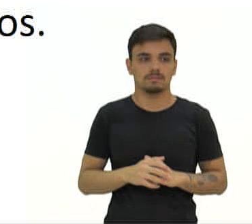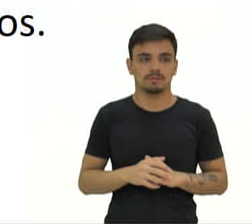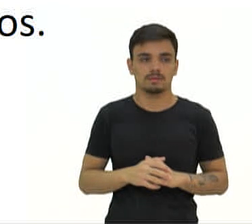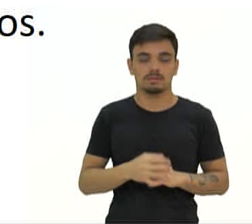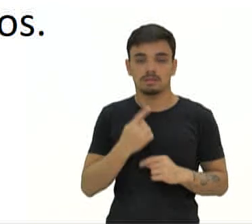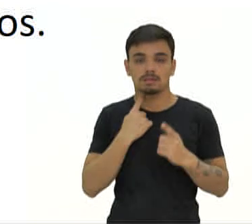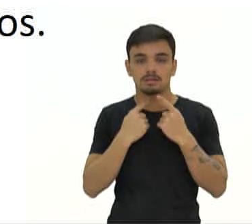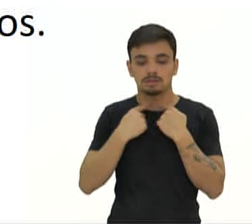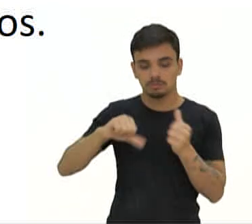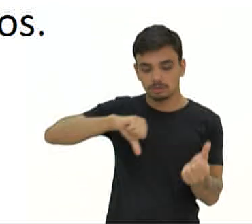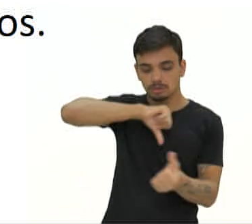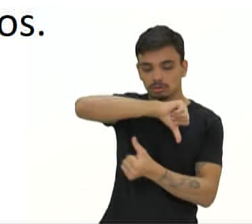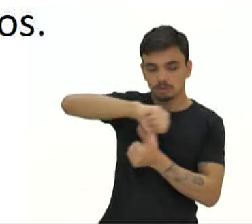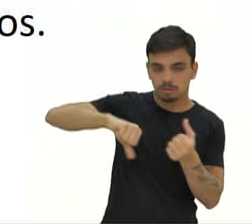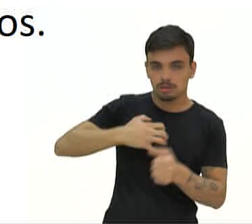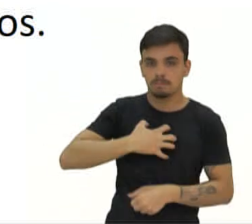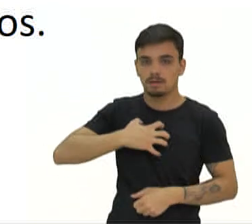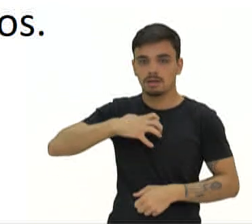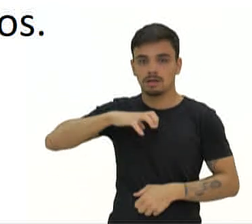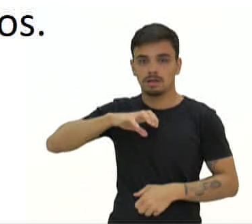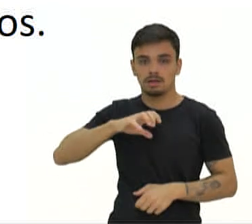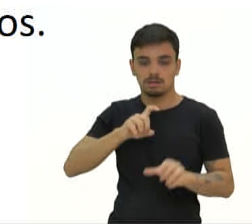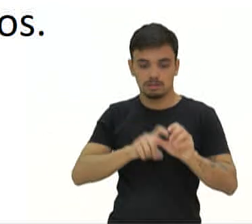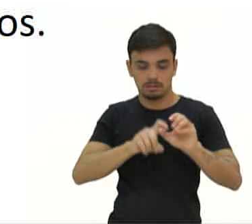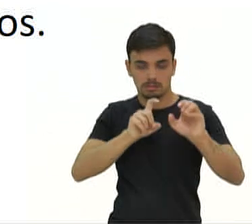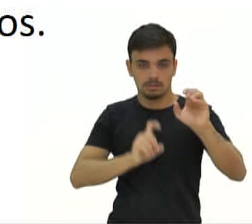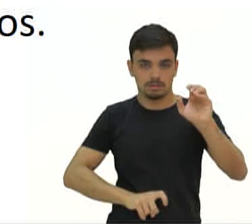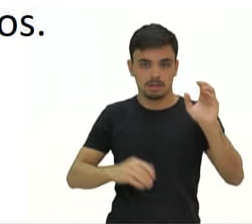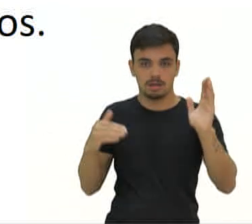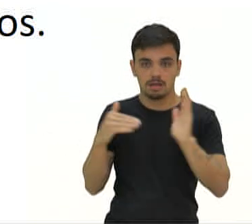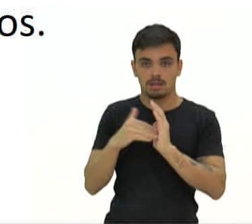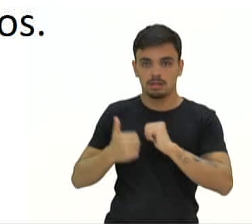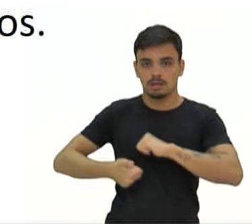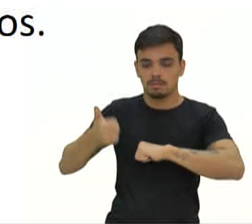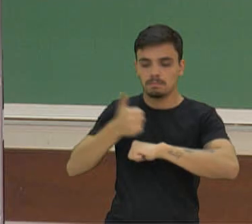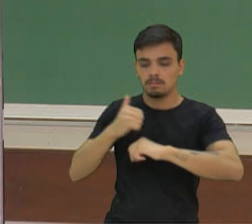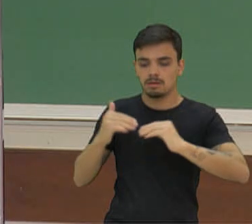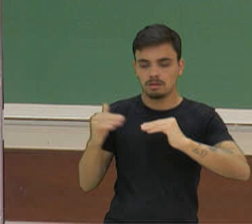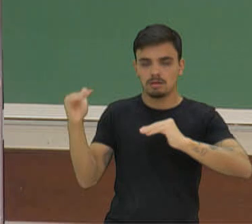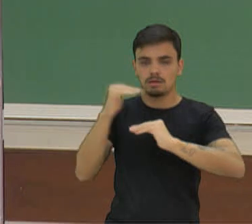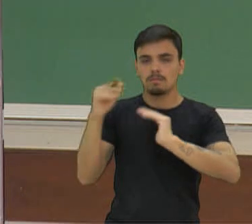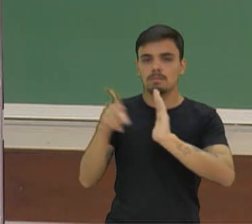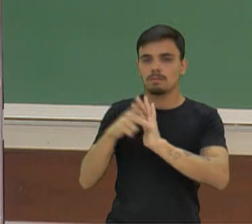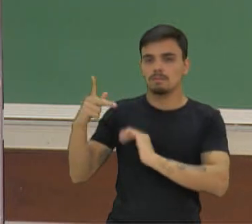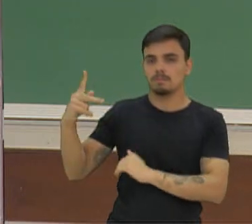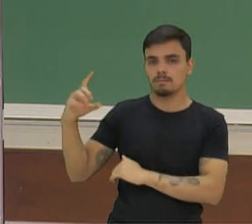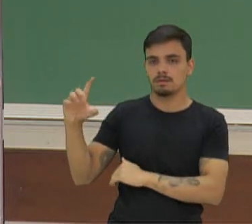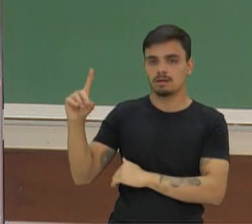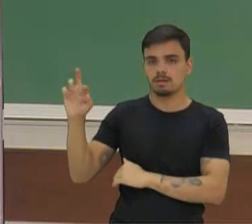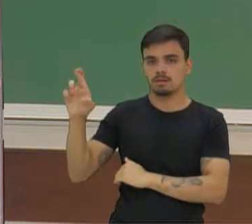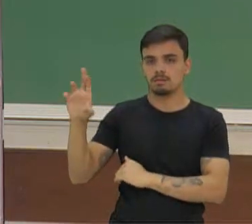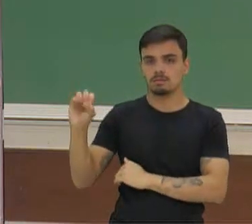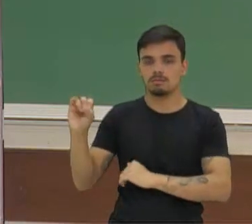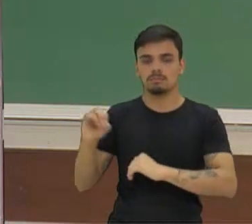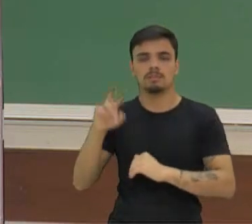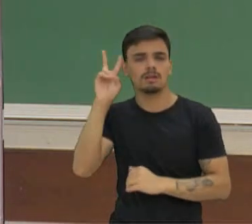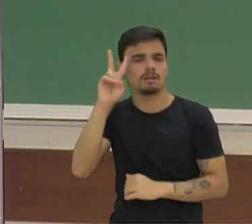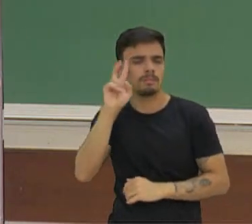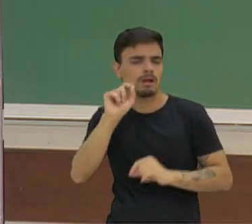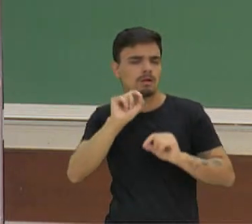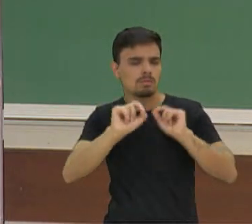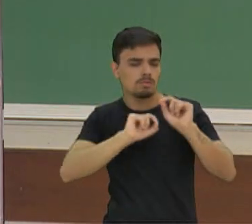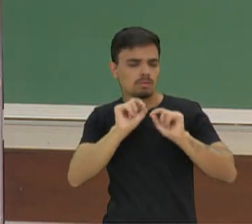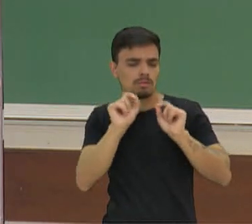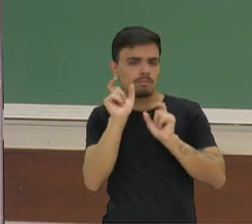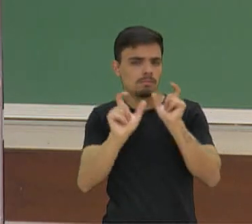desejava tornar a Bahia independente até a maioridade de Dom Pedro Alcântara. Lembrado aquela palavra, entre aspas,